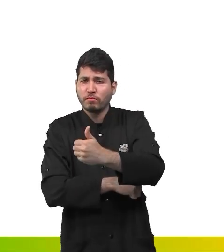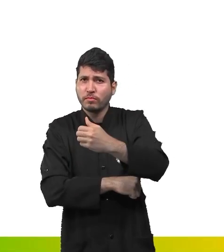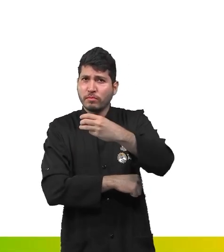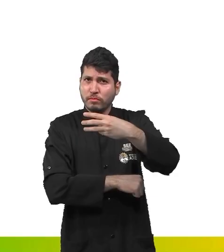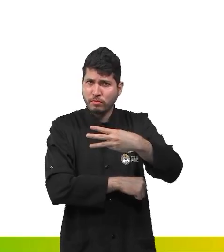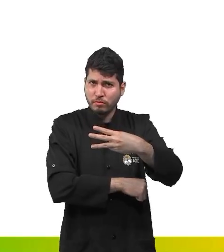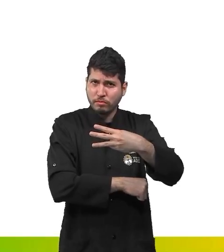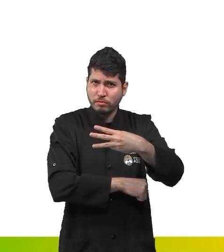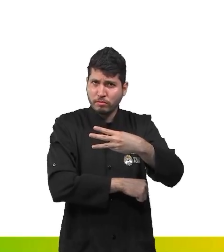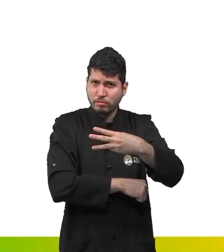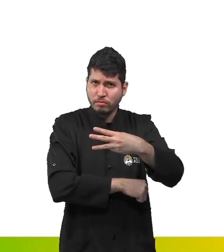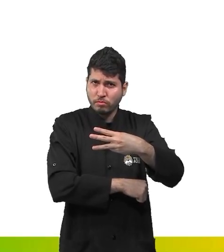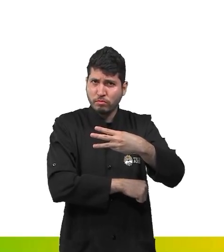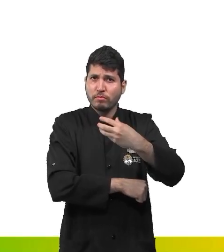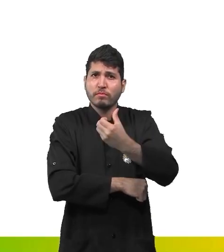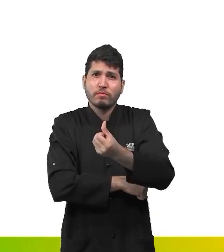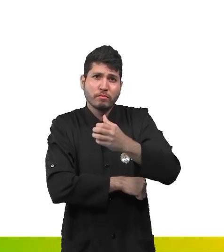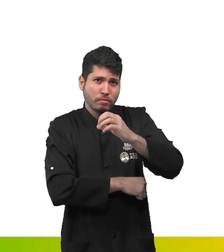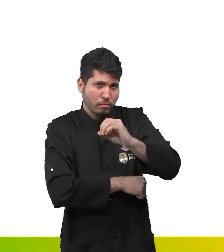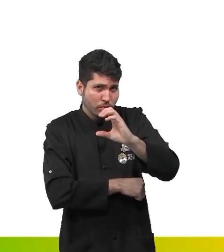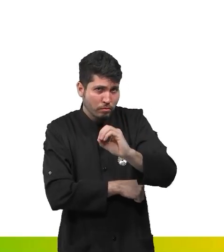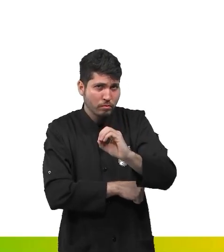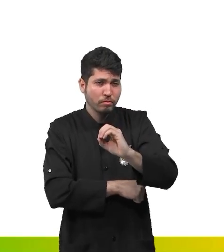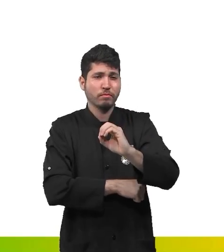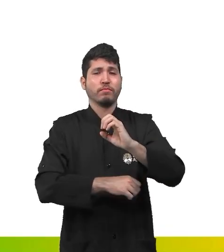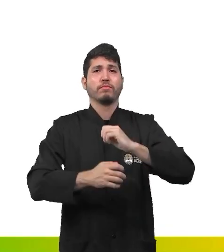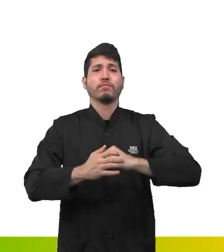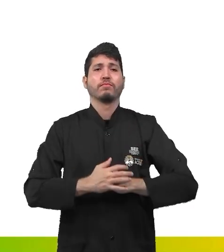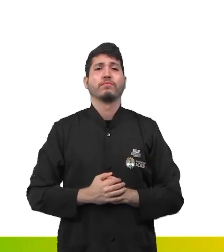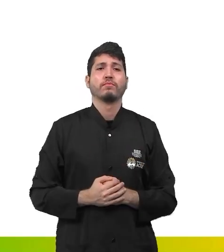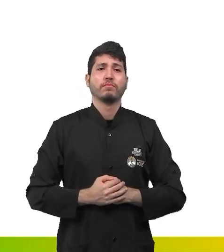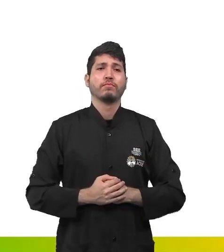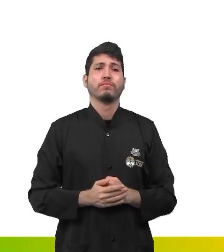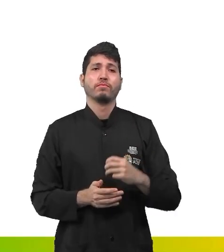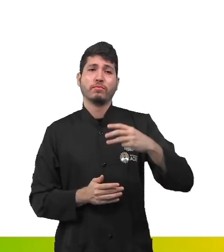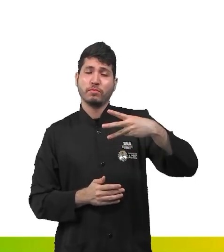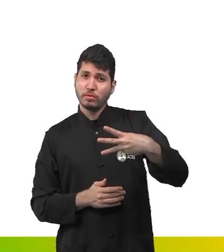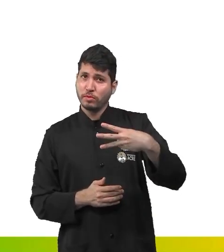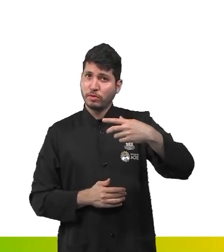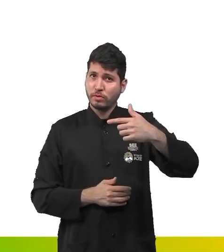13.600. Então, nós temos que 32x é igual a